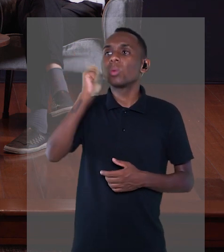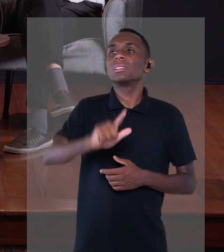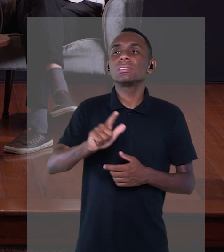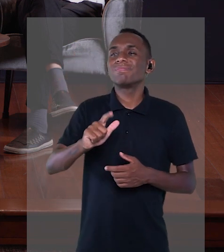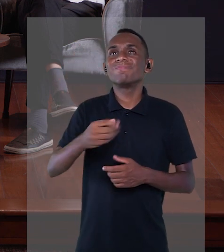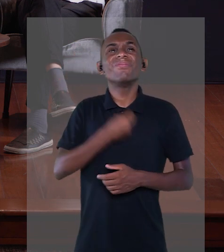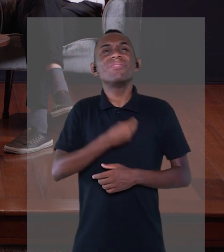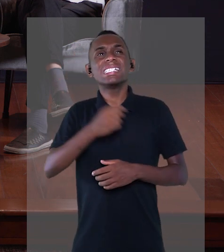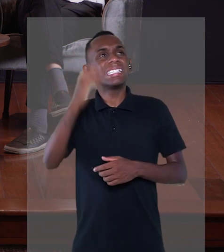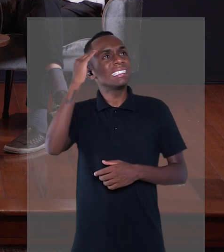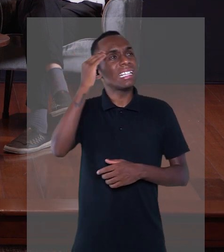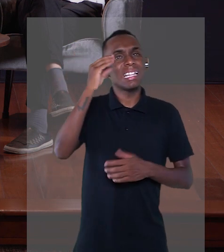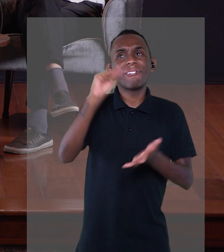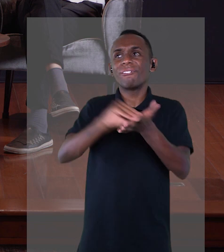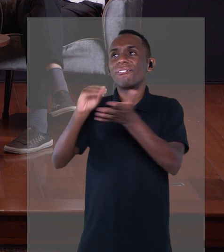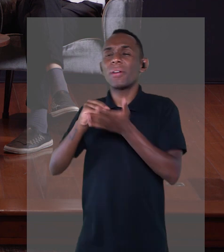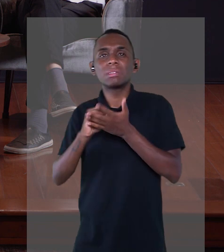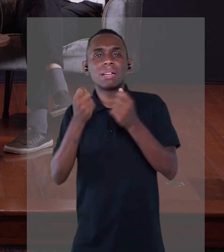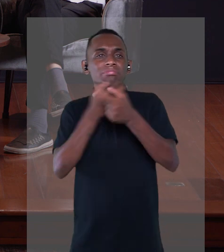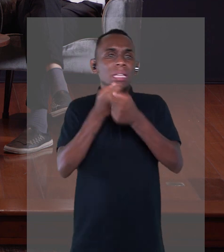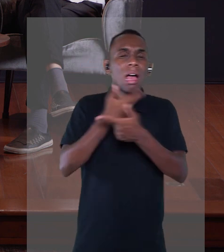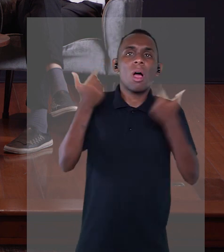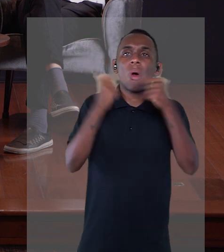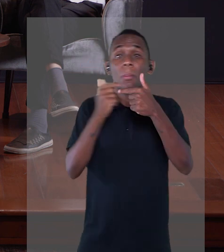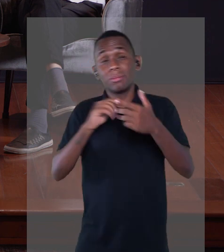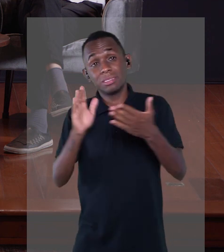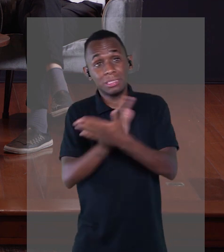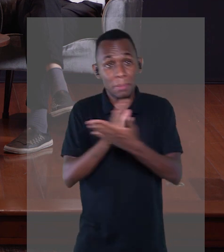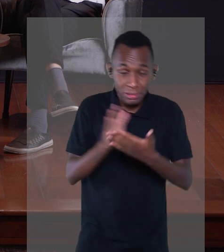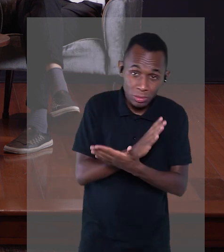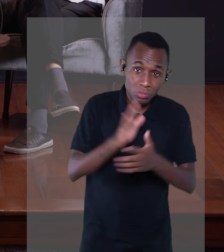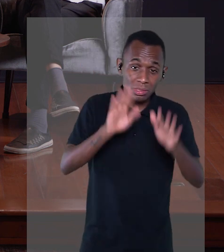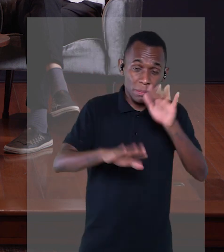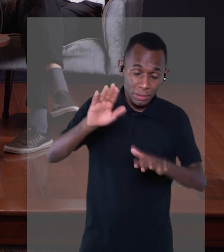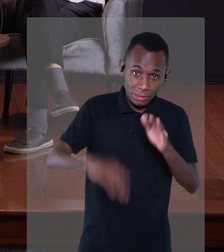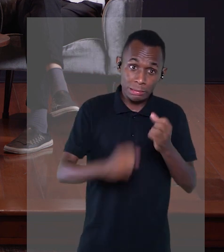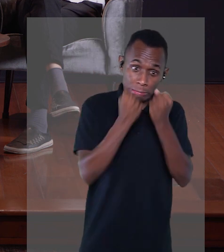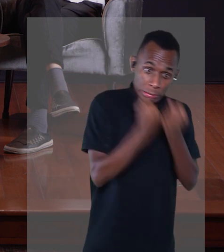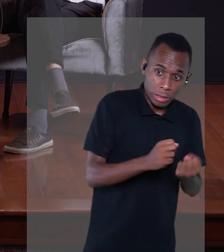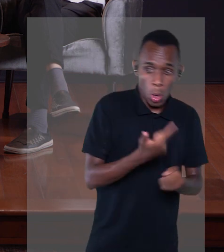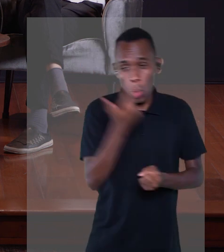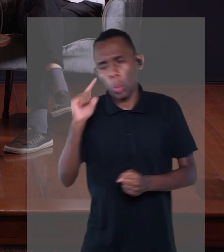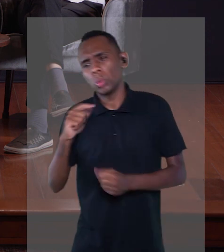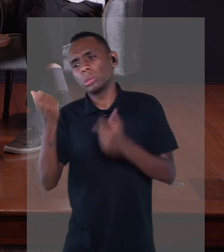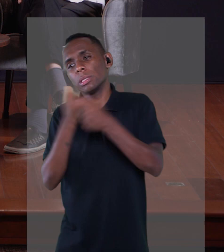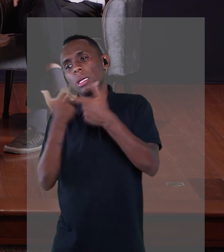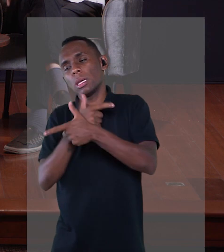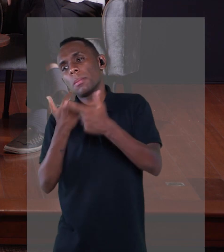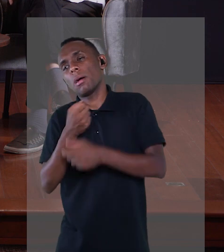né? Às vezes ele é um humor mais pesado, às vezes é menos, né? Se